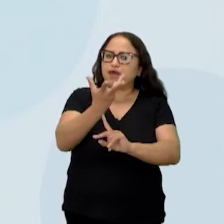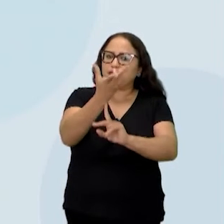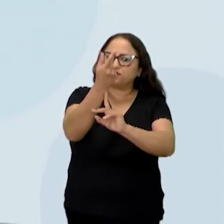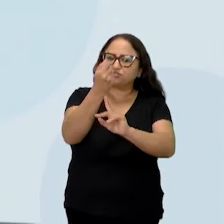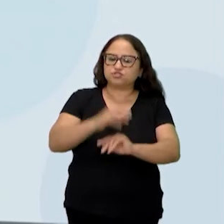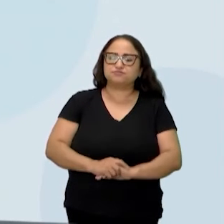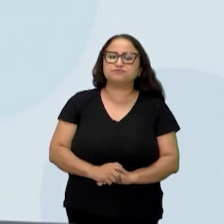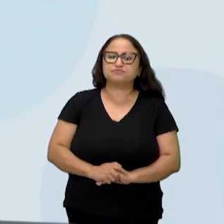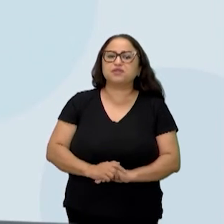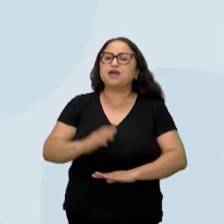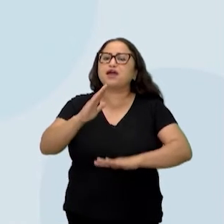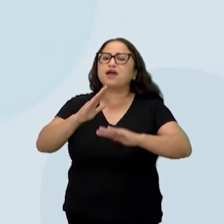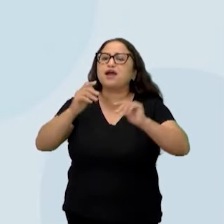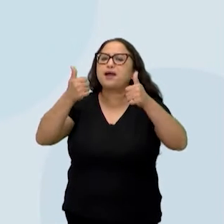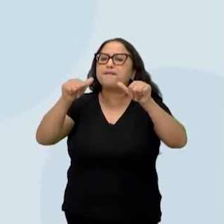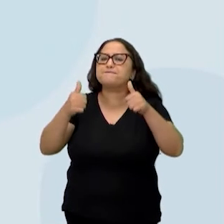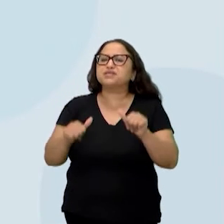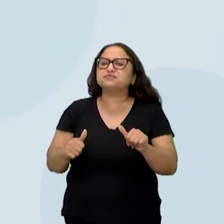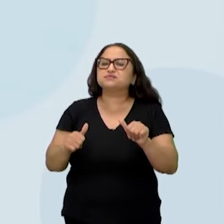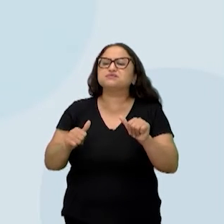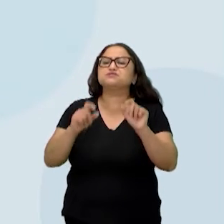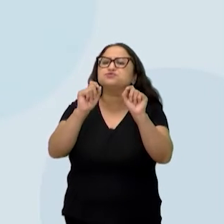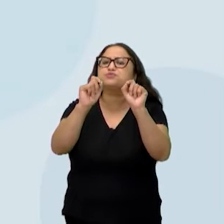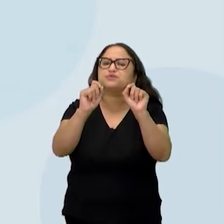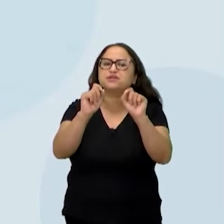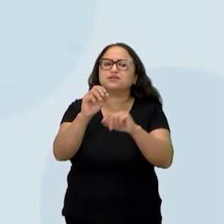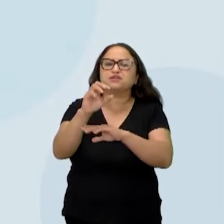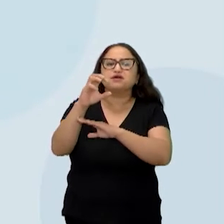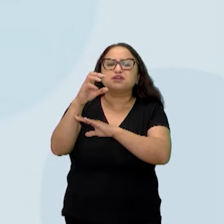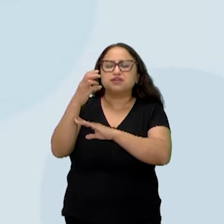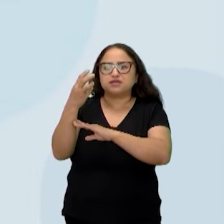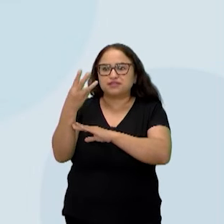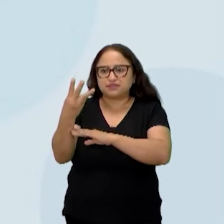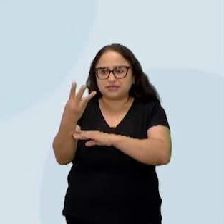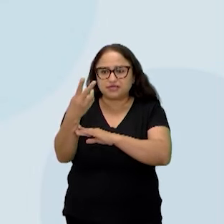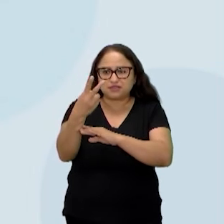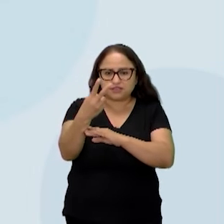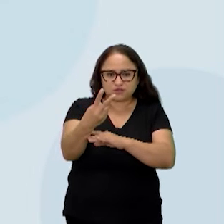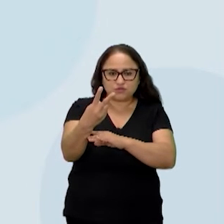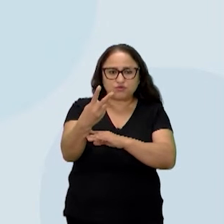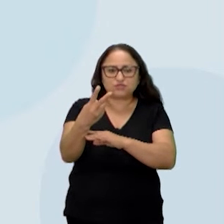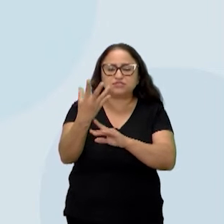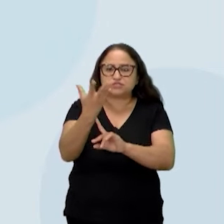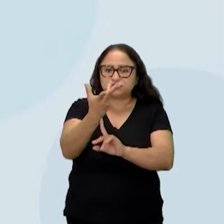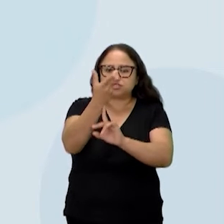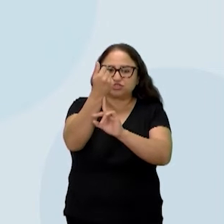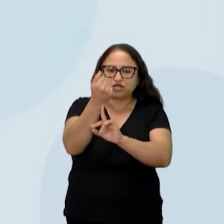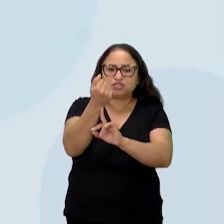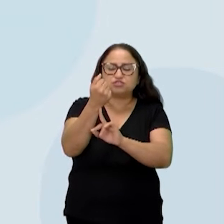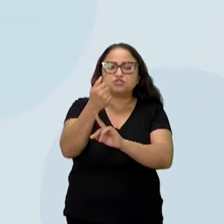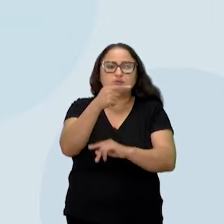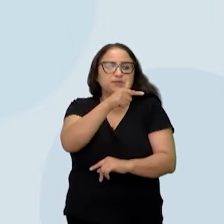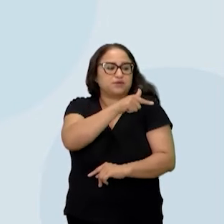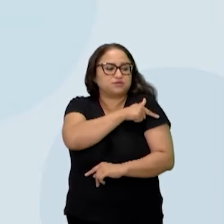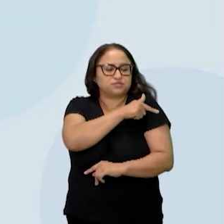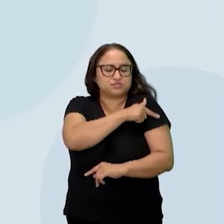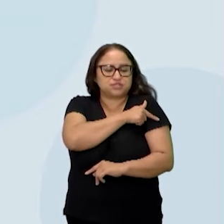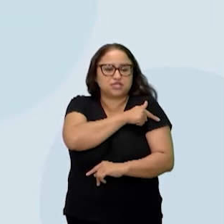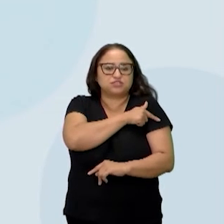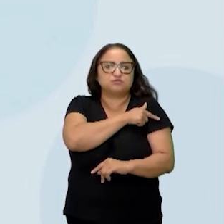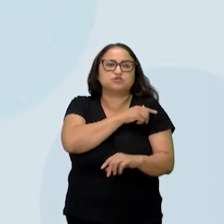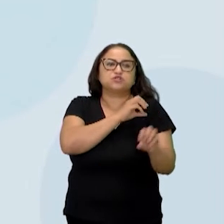Qual a habilidade que a gente vai trabalhar na aula de hoje? Olha só, é a habilidade 32 de arte para o 7º ano do